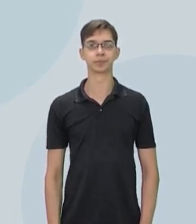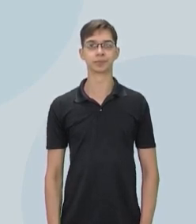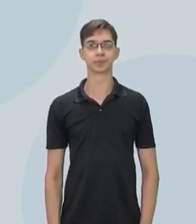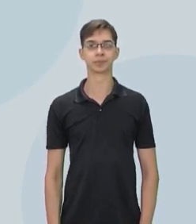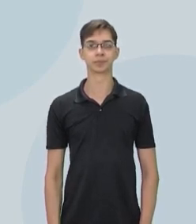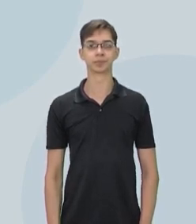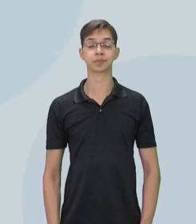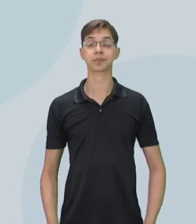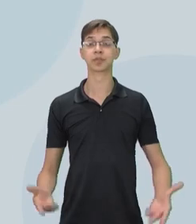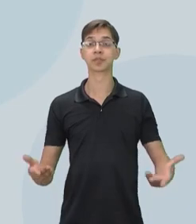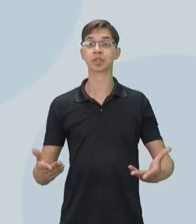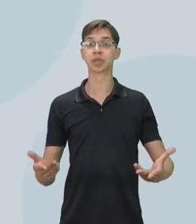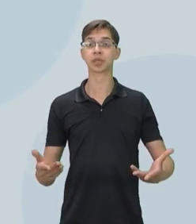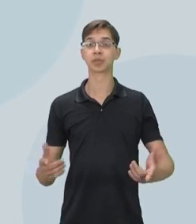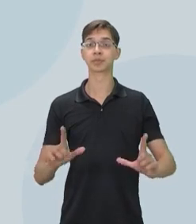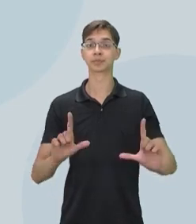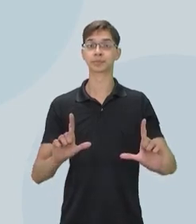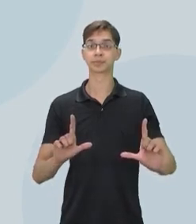Próxima.